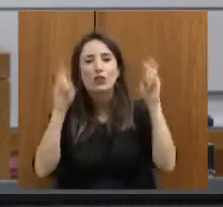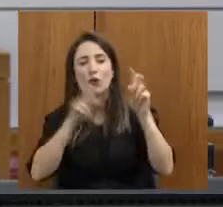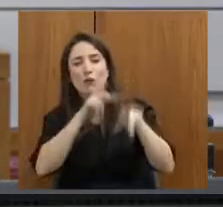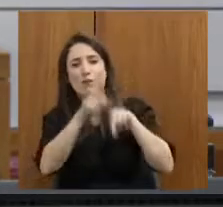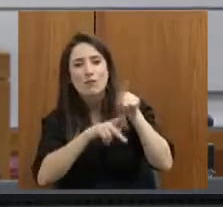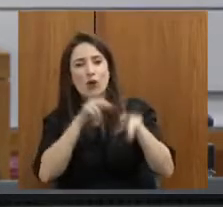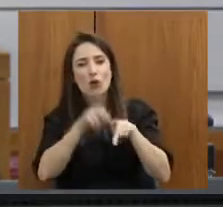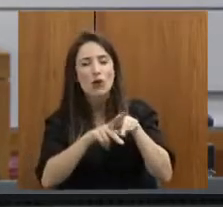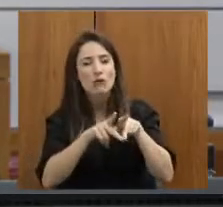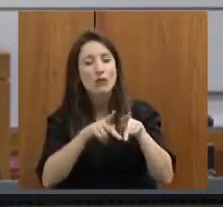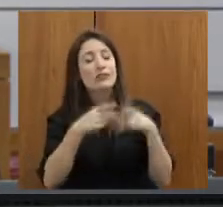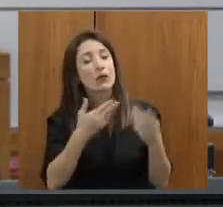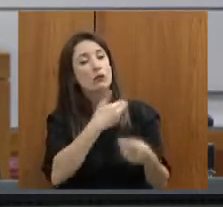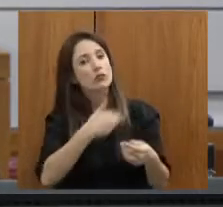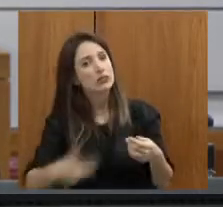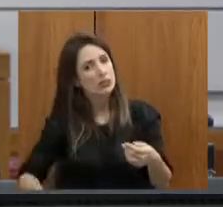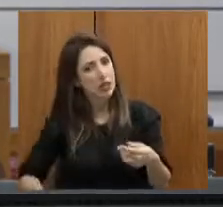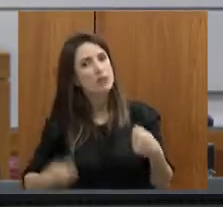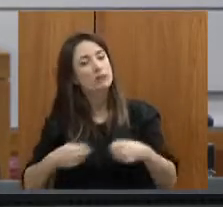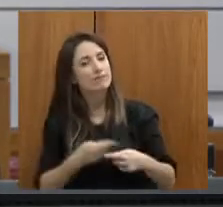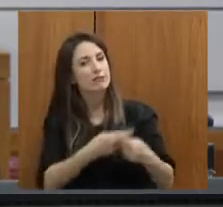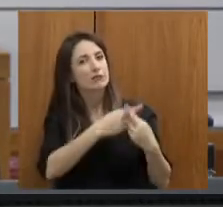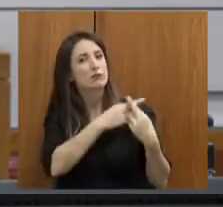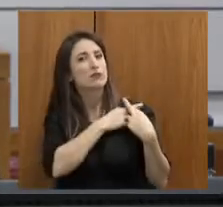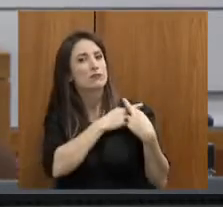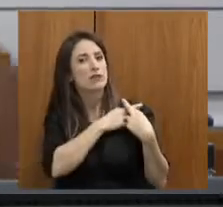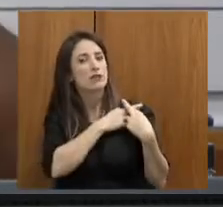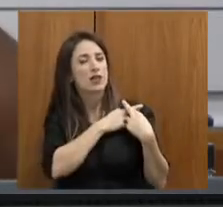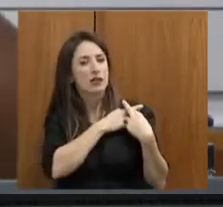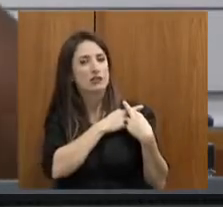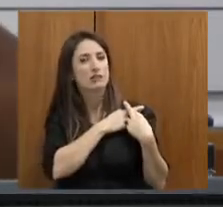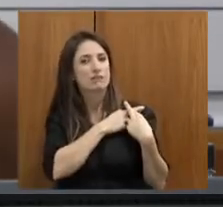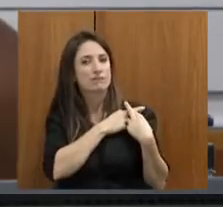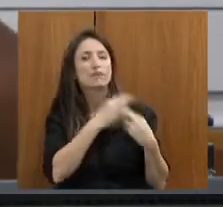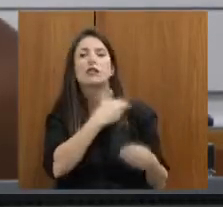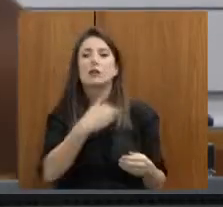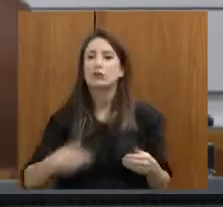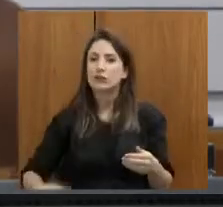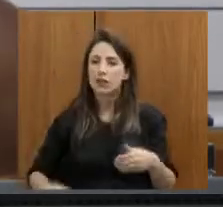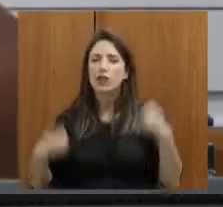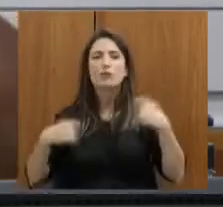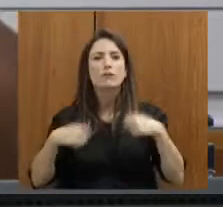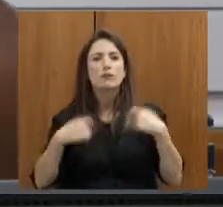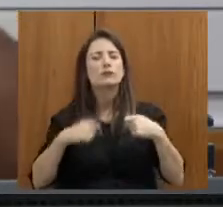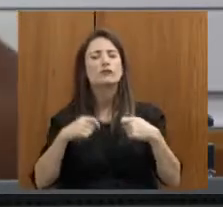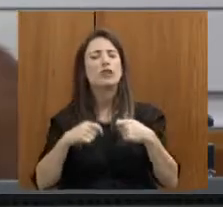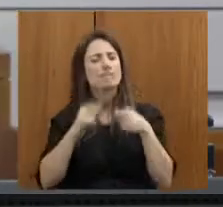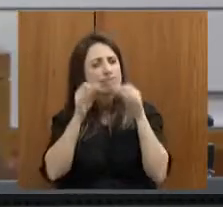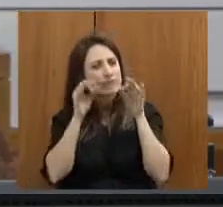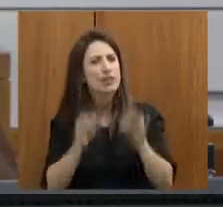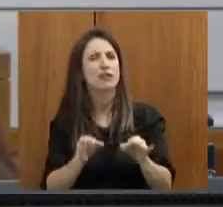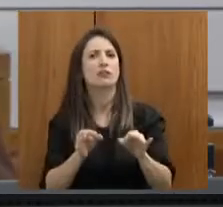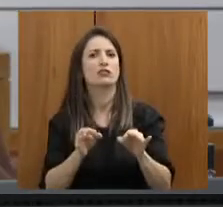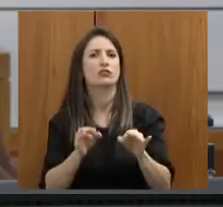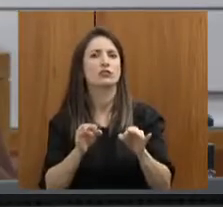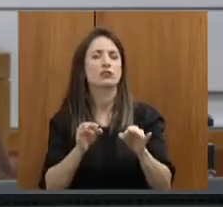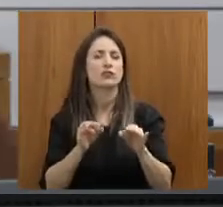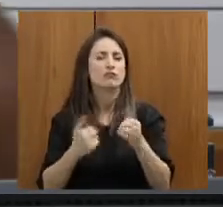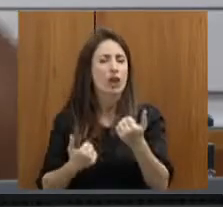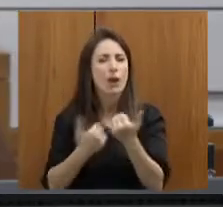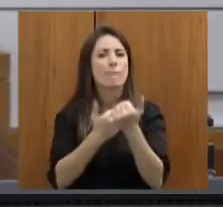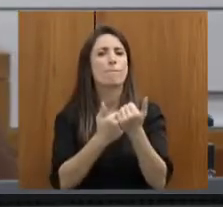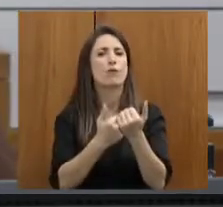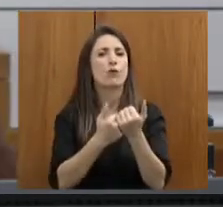tem responsabilidade com esse povo então estado ele tem que garantir tem que dar garantia de das nossas práticas